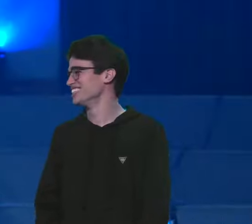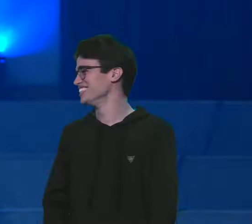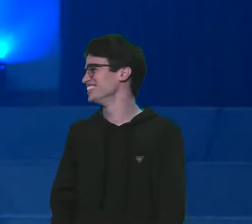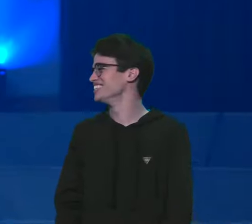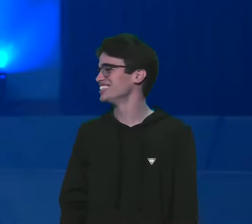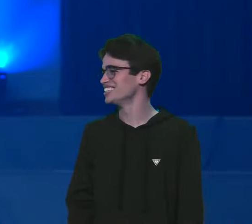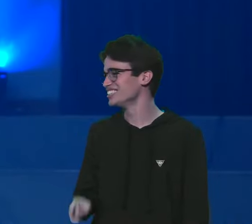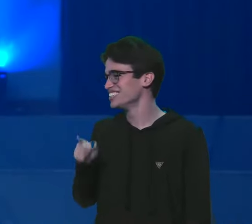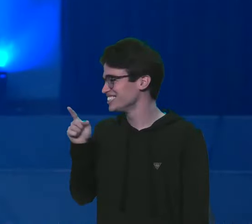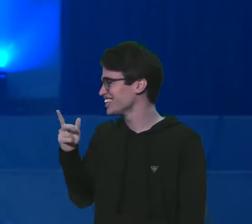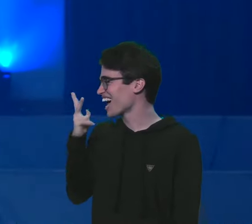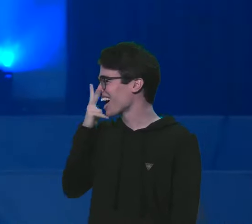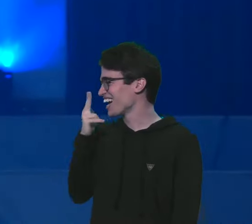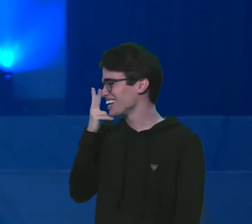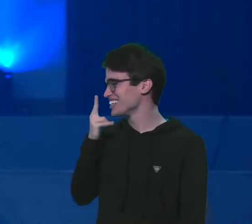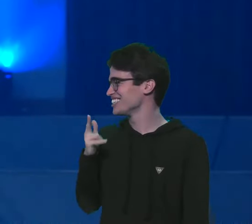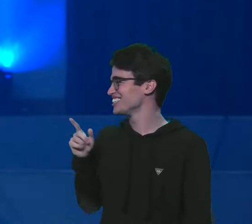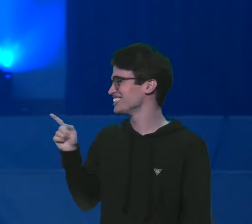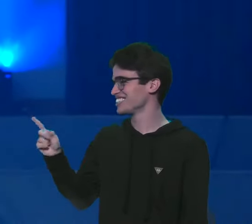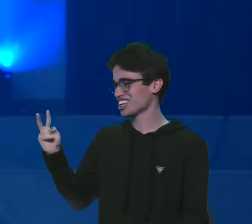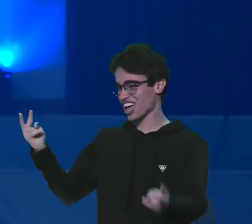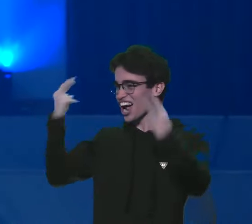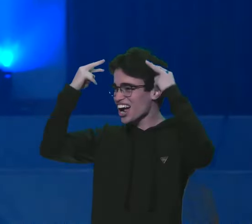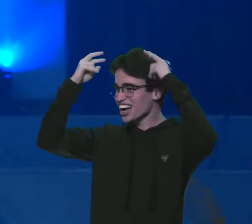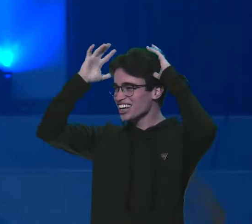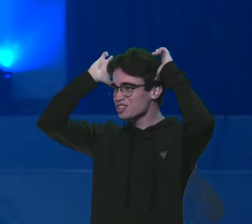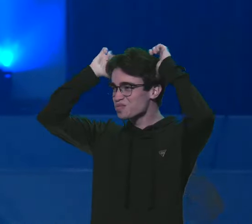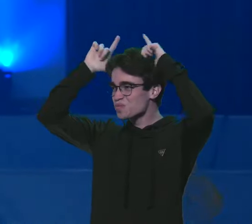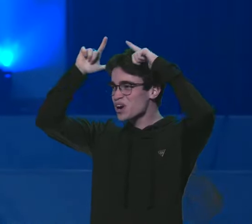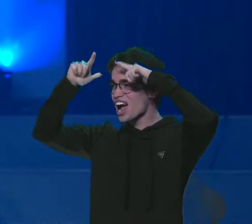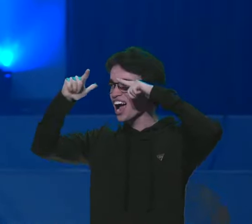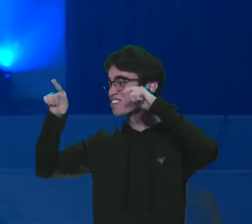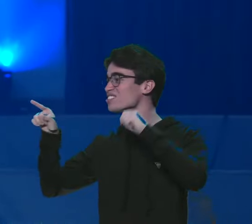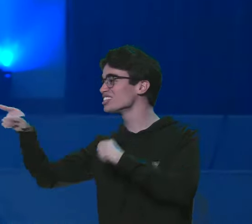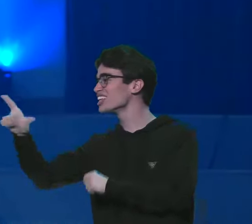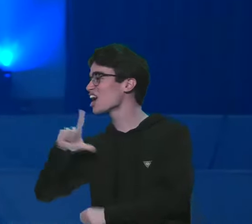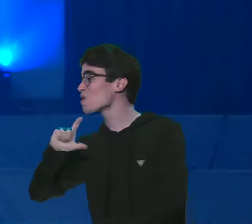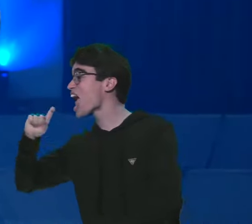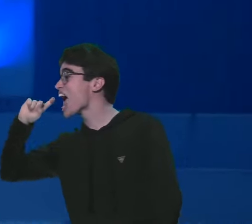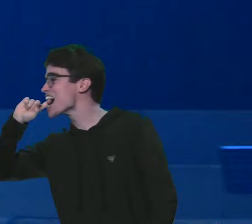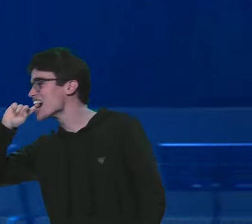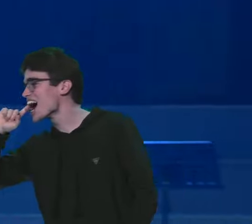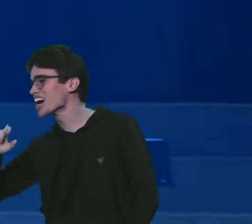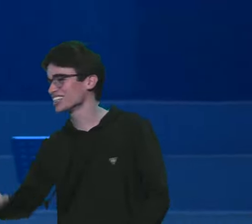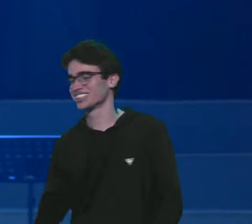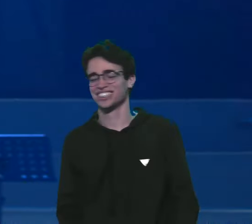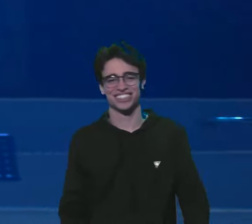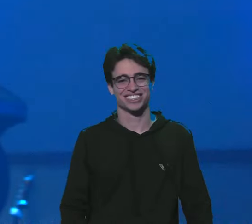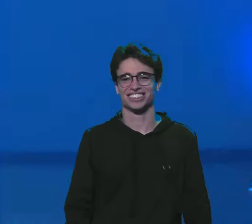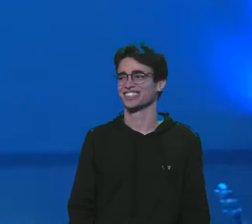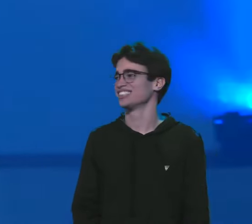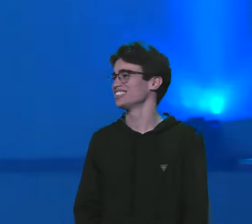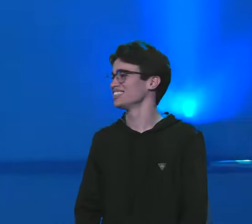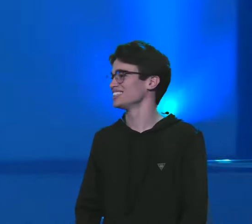você achou, né? Que você olhou para minha careca, né? Você está com inveja, irmão. Enfim.